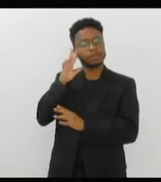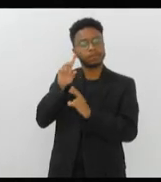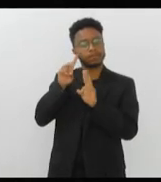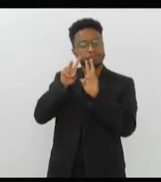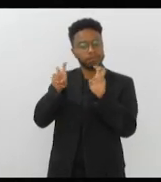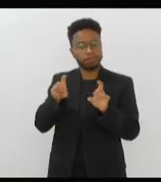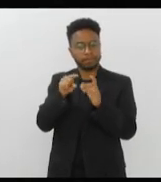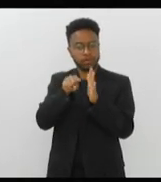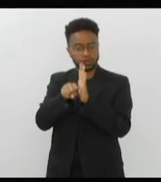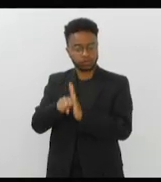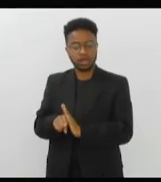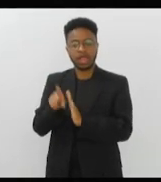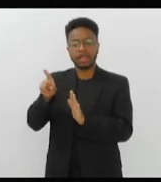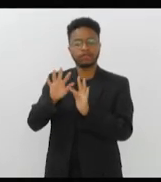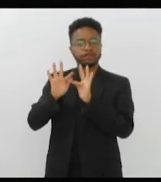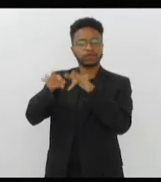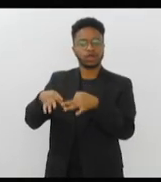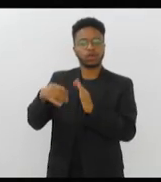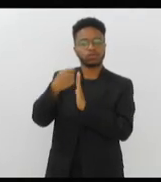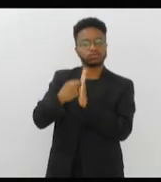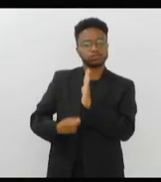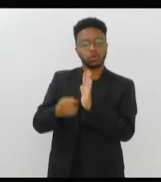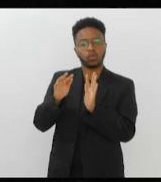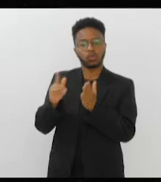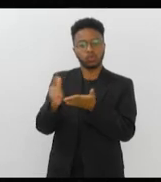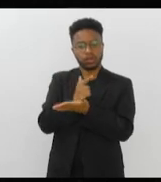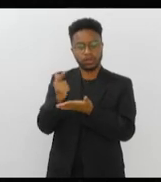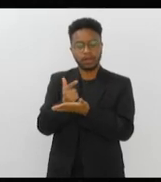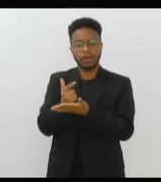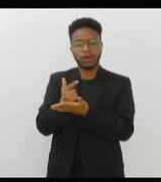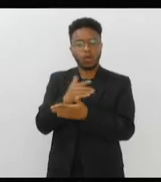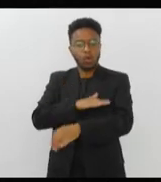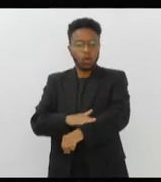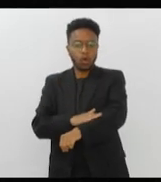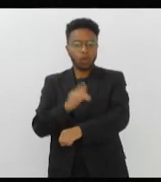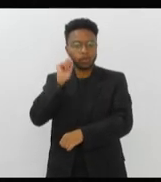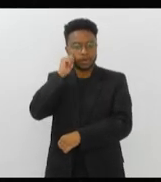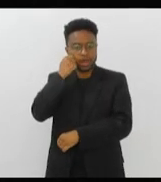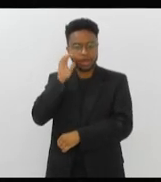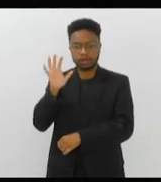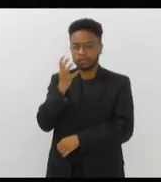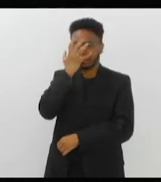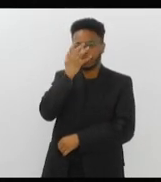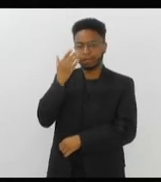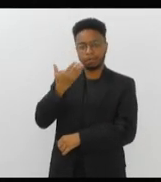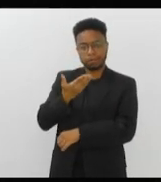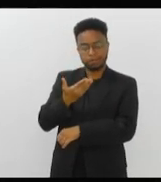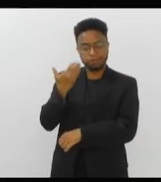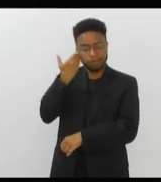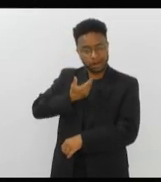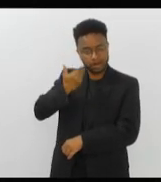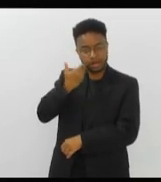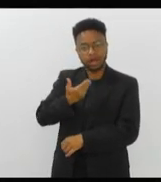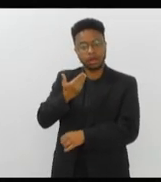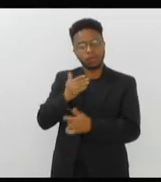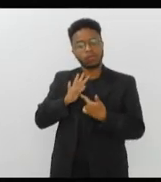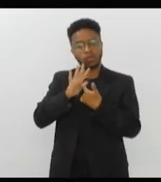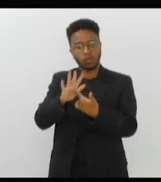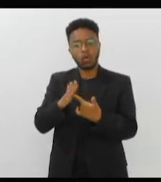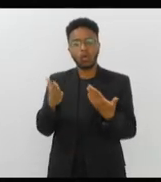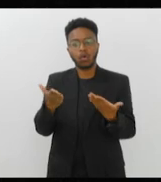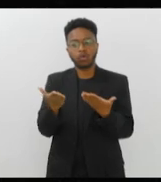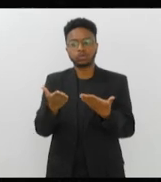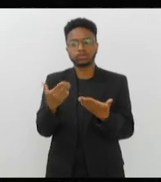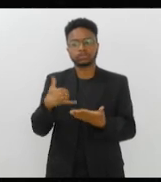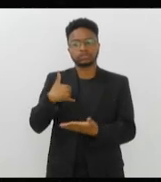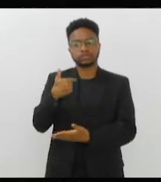com a qual concluiu seu livro mais pujante, Pele Negra, Máscaras Brancas, de sua última prece. Tenho hoje 56 anos de idade, muitos deles